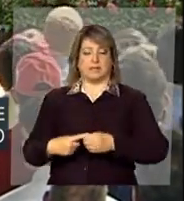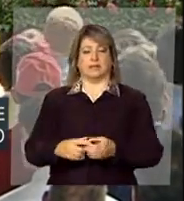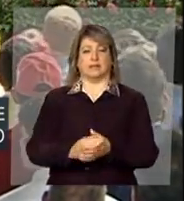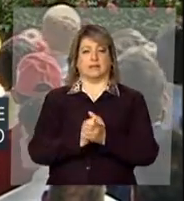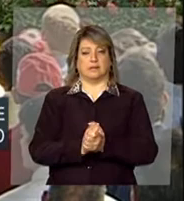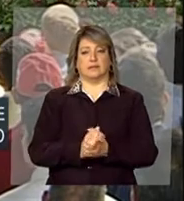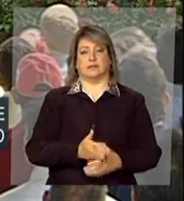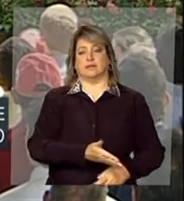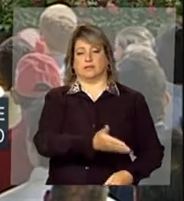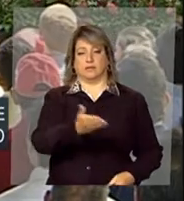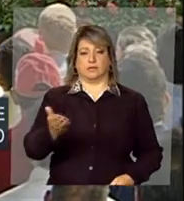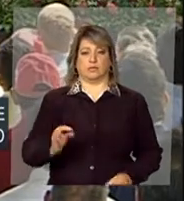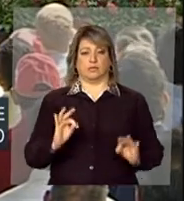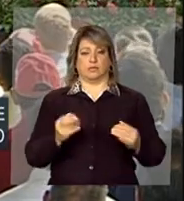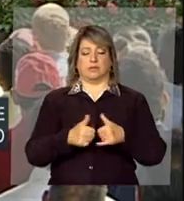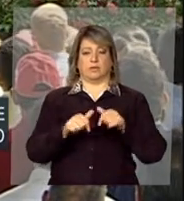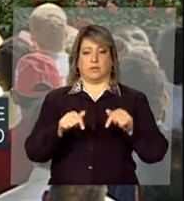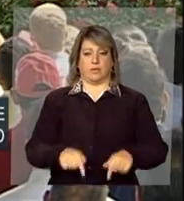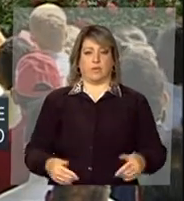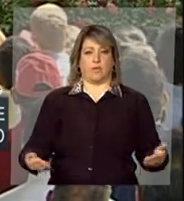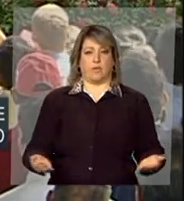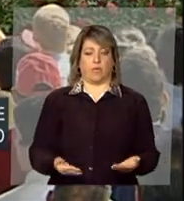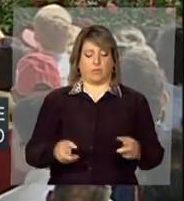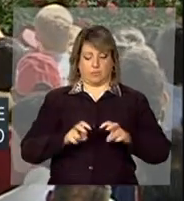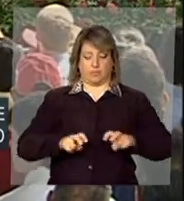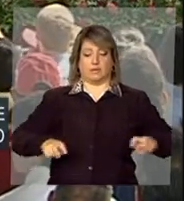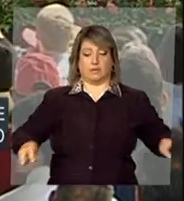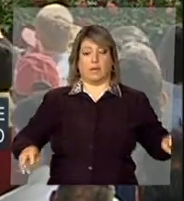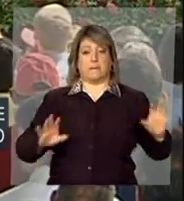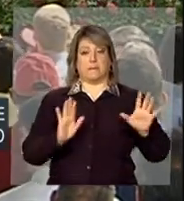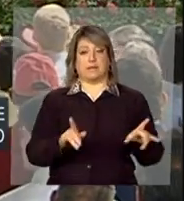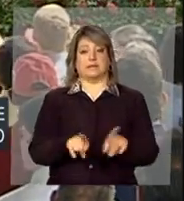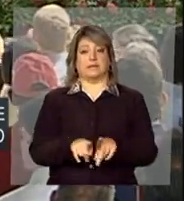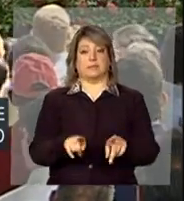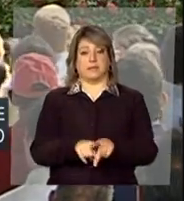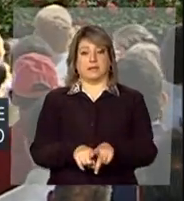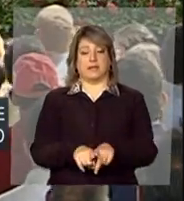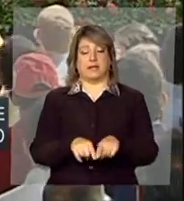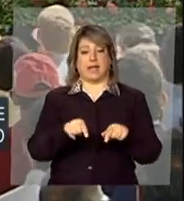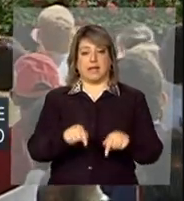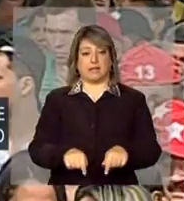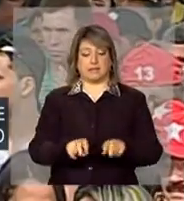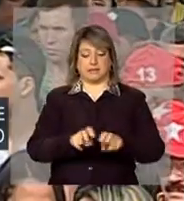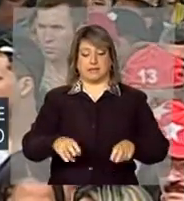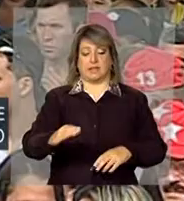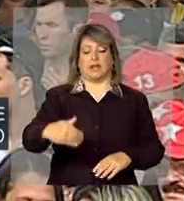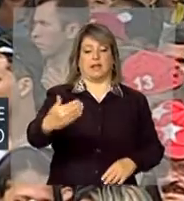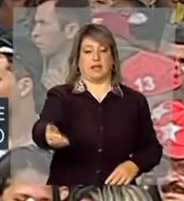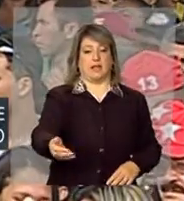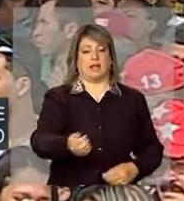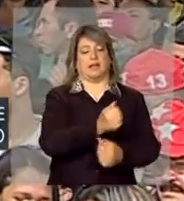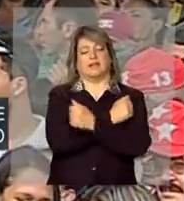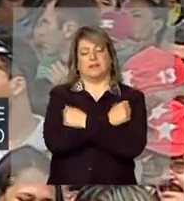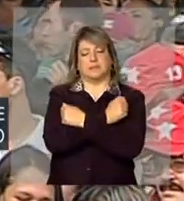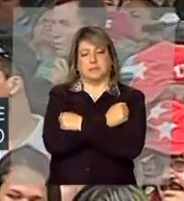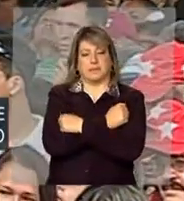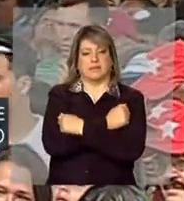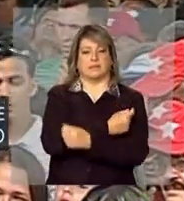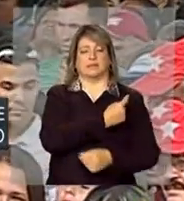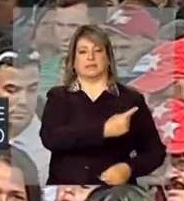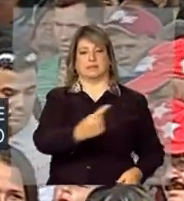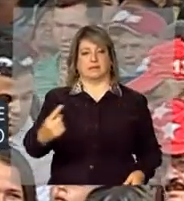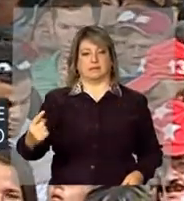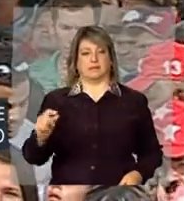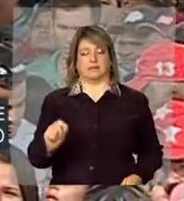que estão aqui no palanque, mas também aqui na plateia. Abraçar ao